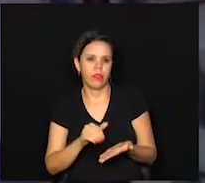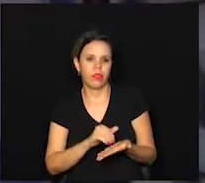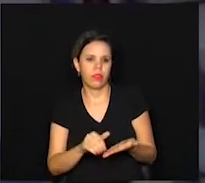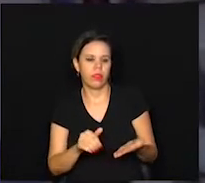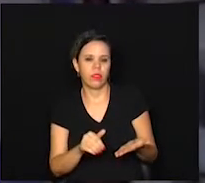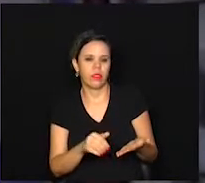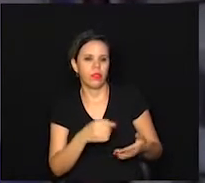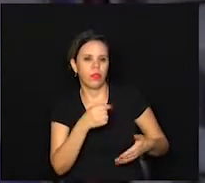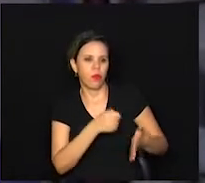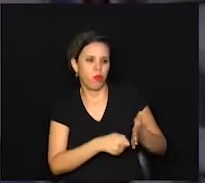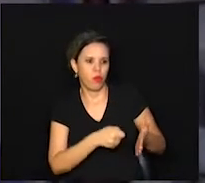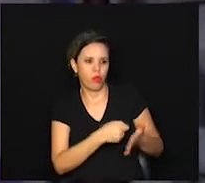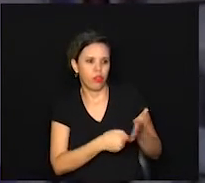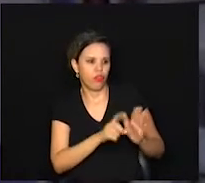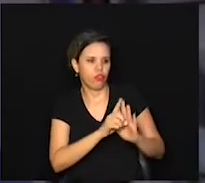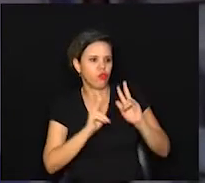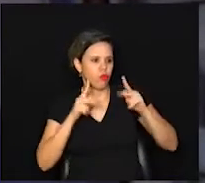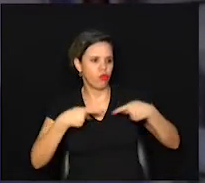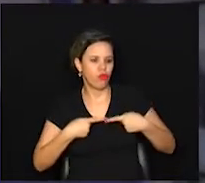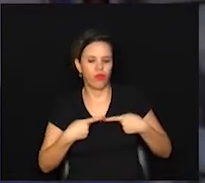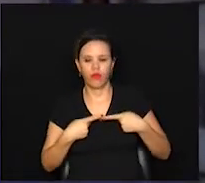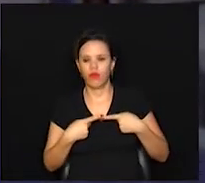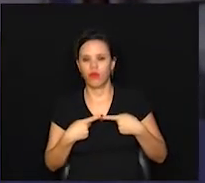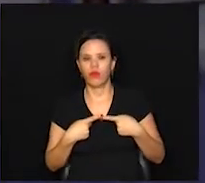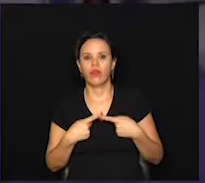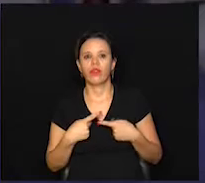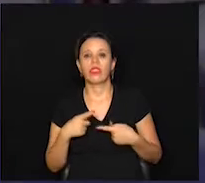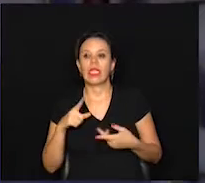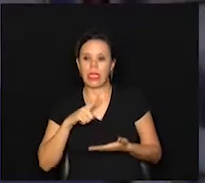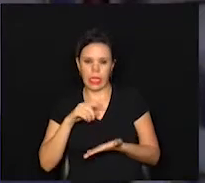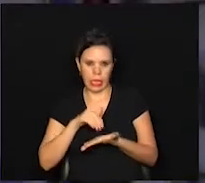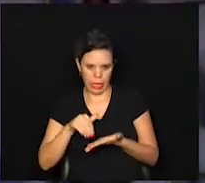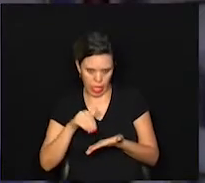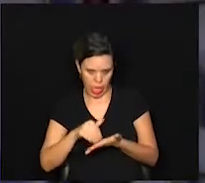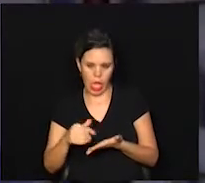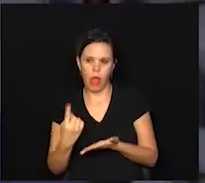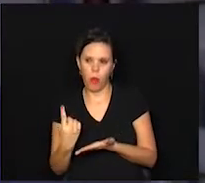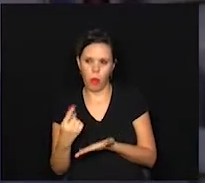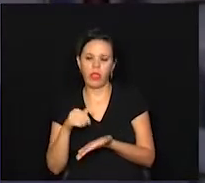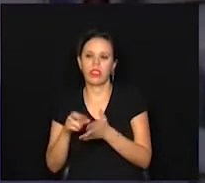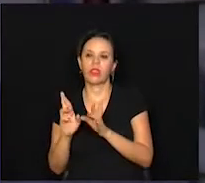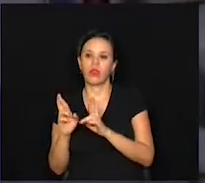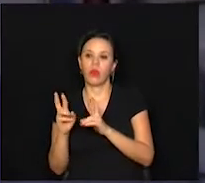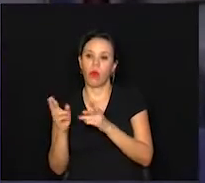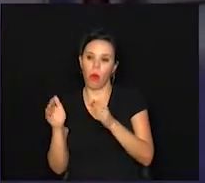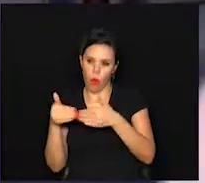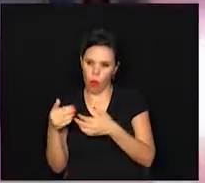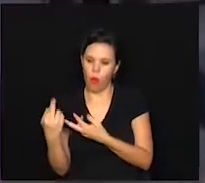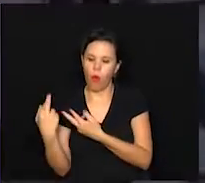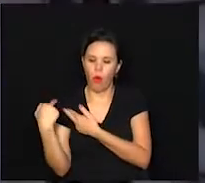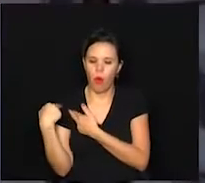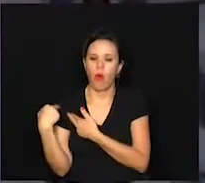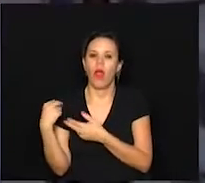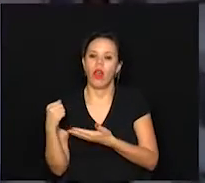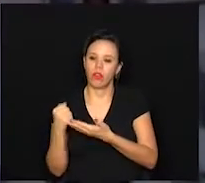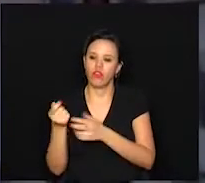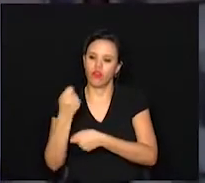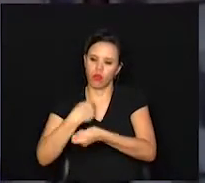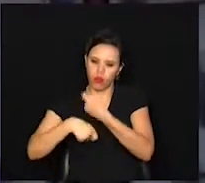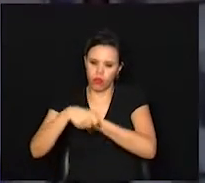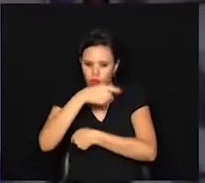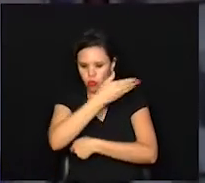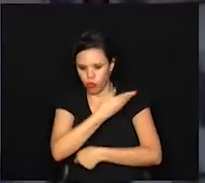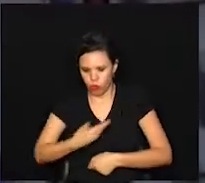as políticas de direitos humanos. Existe uma secretaria que vai ajudar a coordenar no governo, junto com todas as